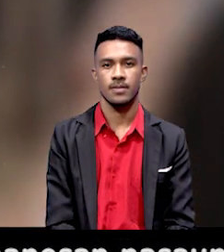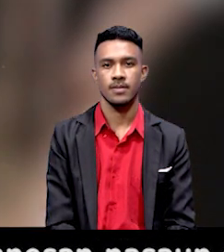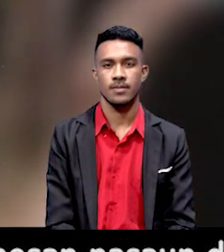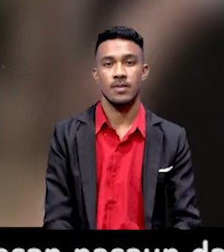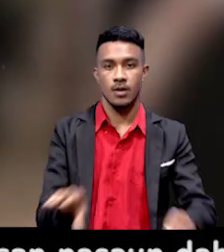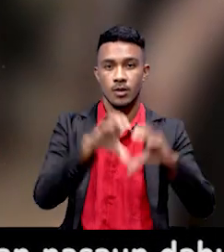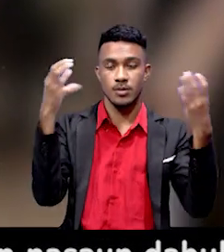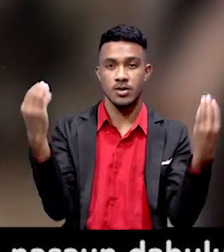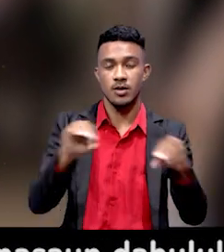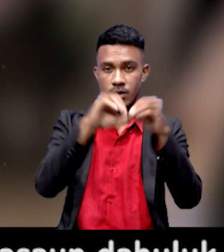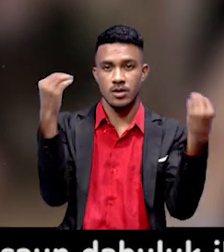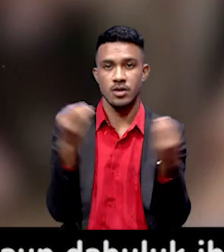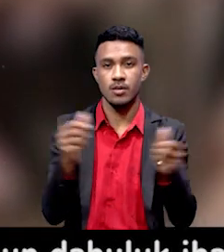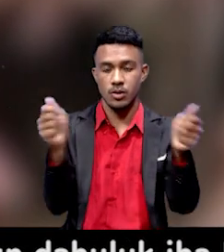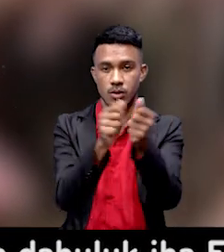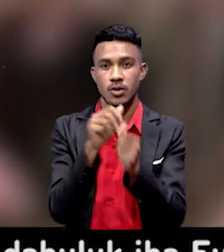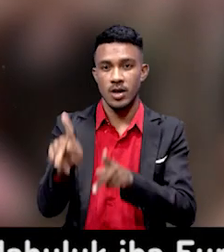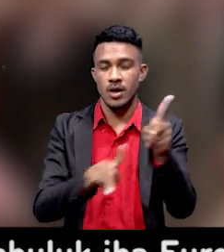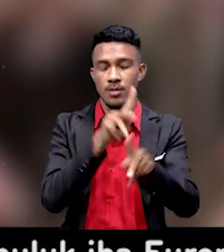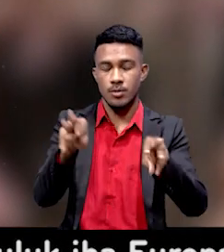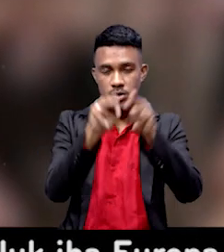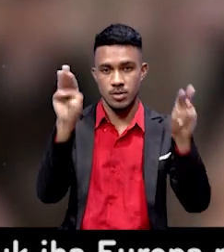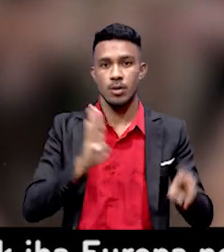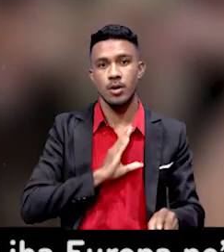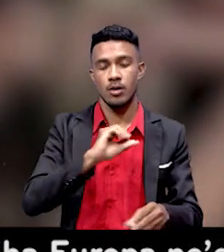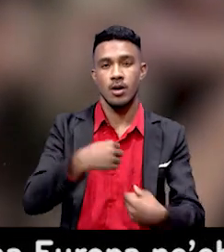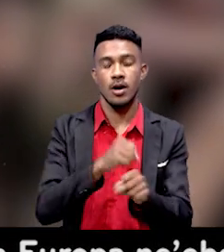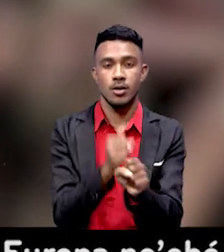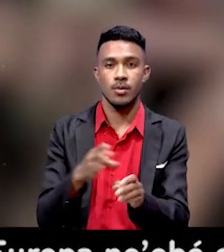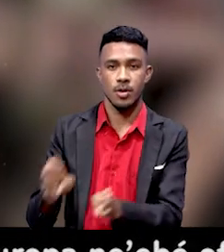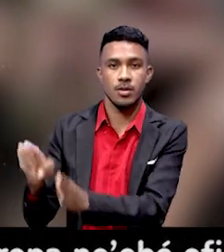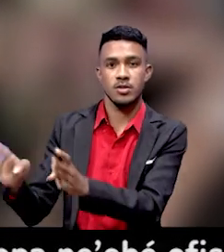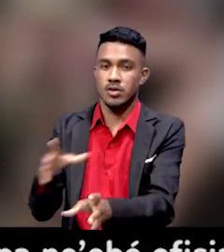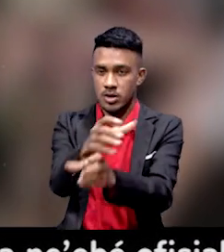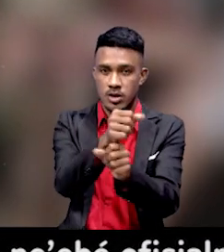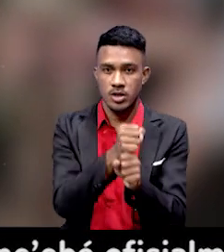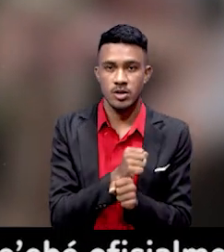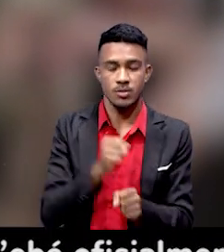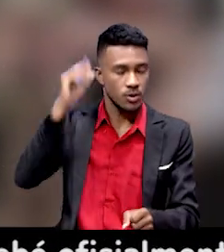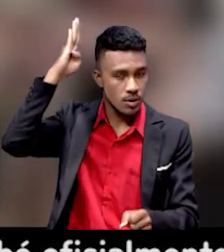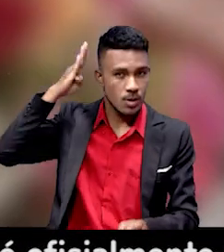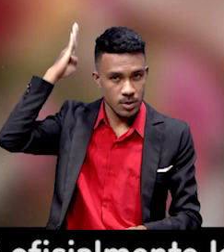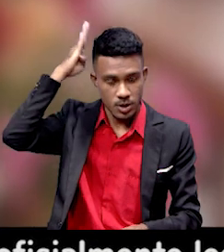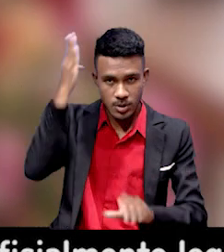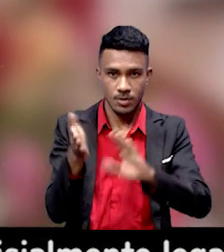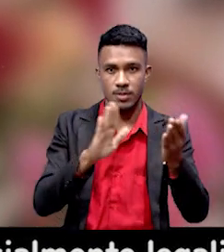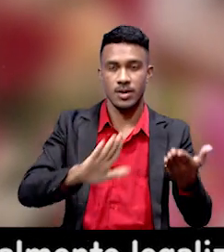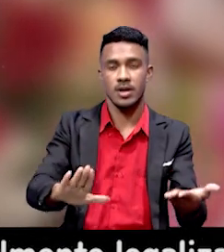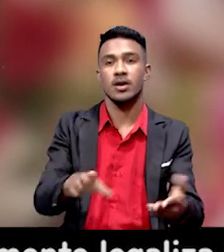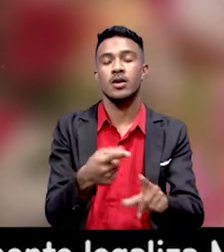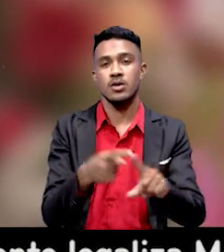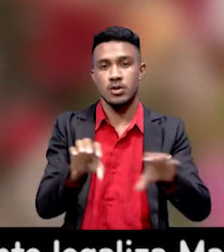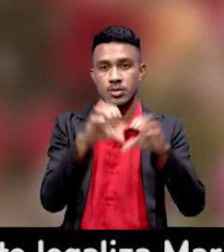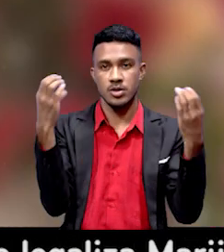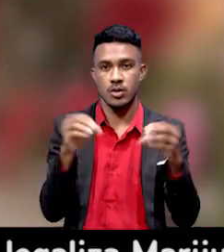Comissão organizadora, Hamutu Kosarani Diocese Baucau, halau hela preparação, horisimu mateisin Bispo Dom Basílio do Nascimento. Comissão organizadora